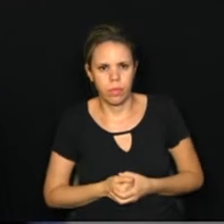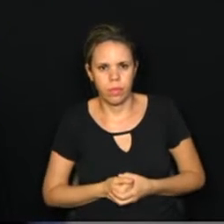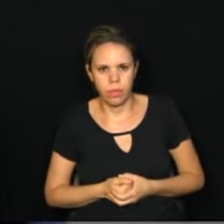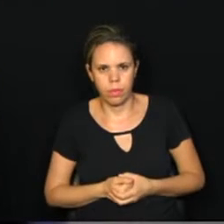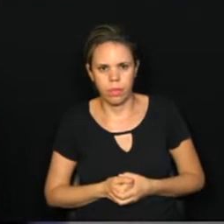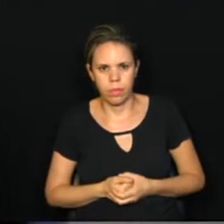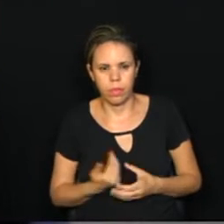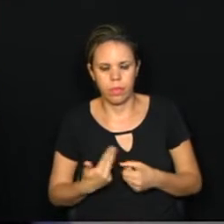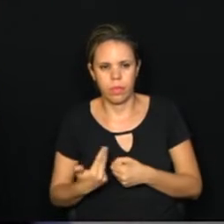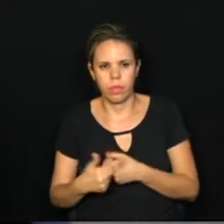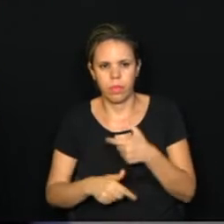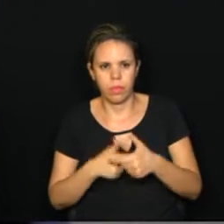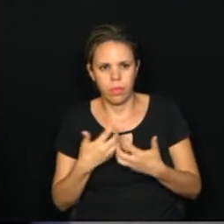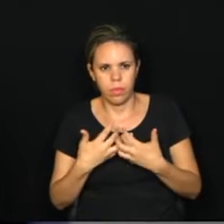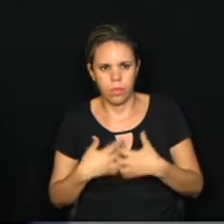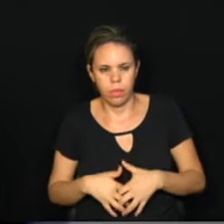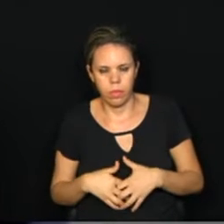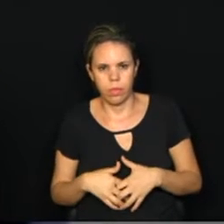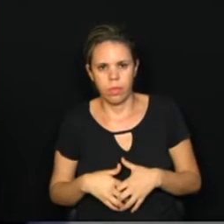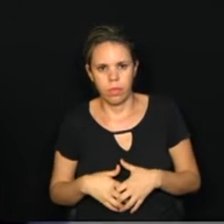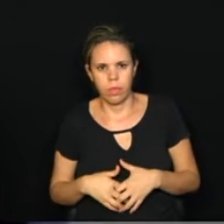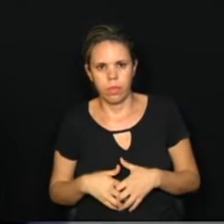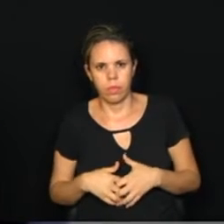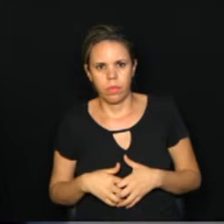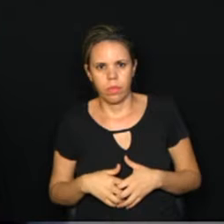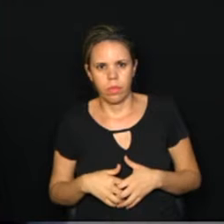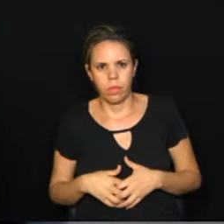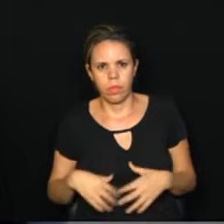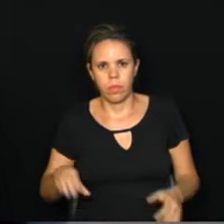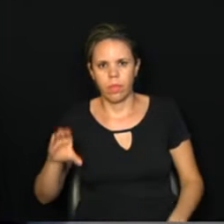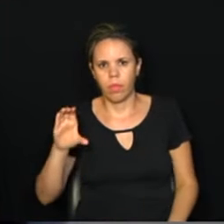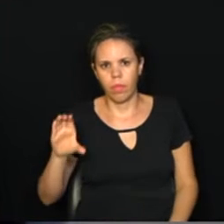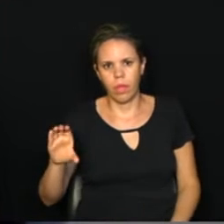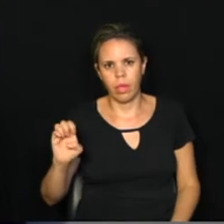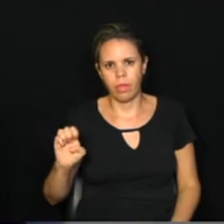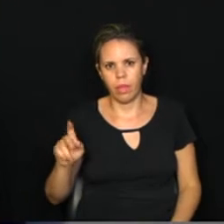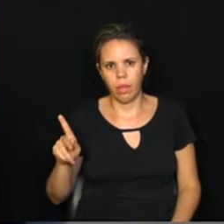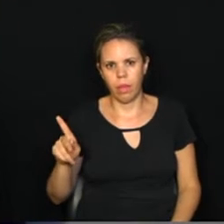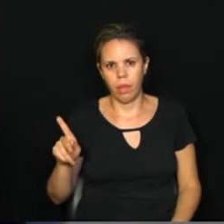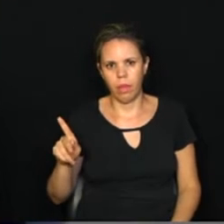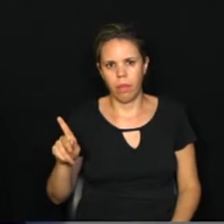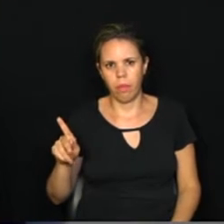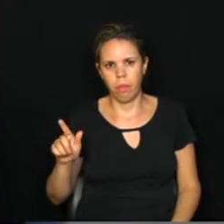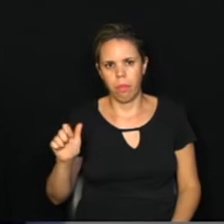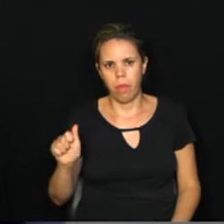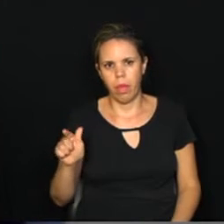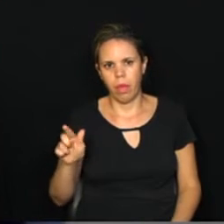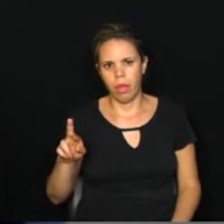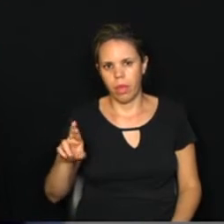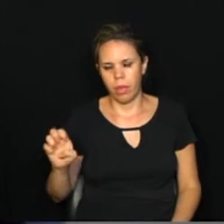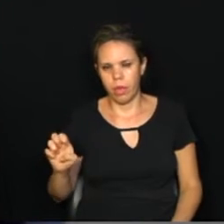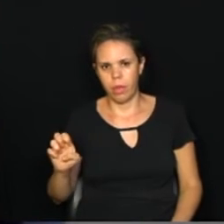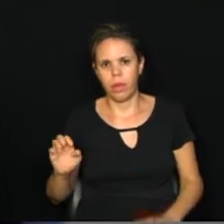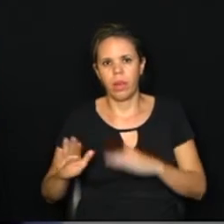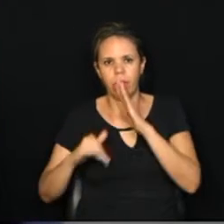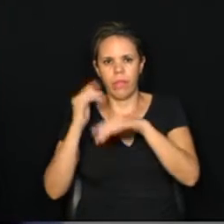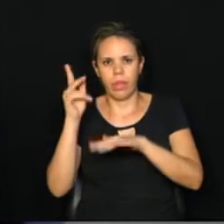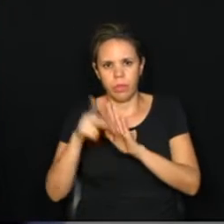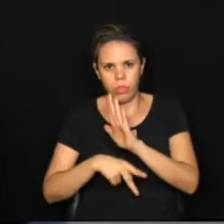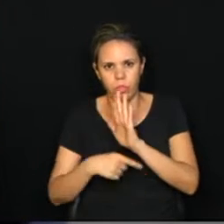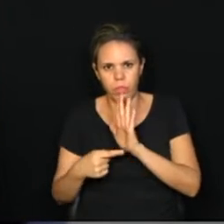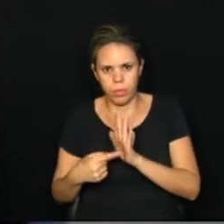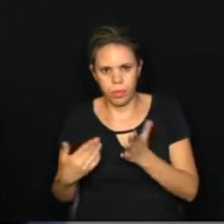pela Unicamp, especificamente pelo CEPAGRE. Então, esse projeto está avançado, está num